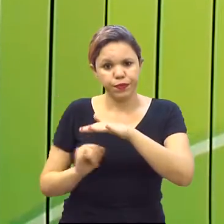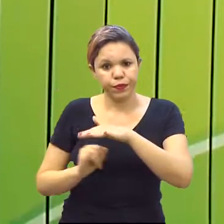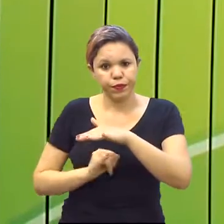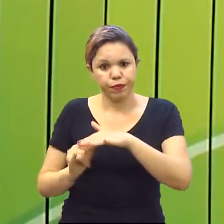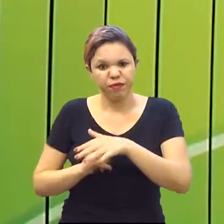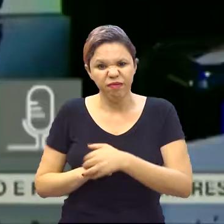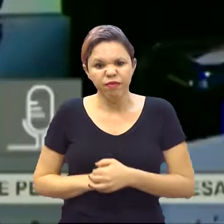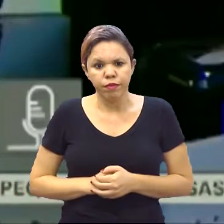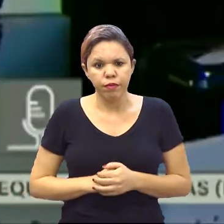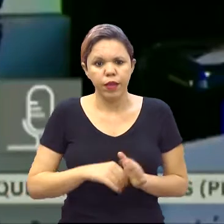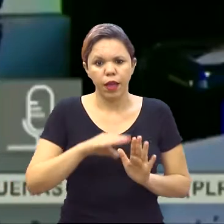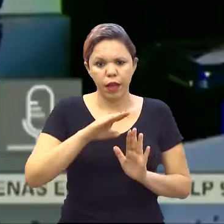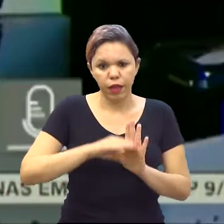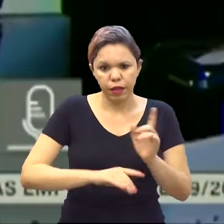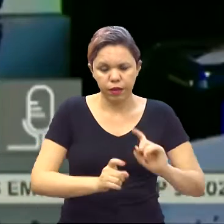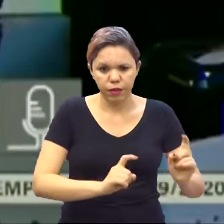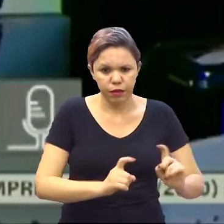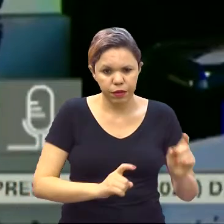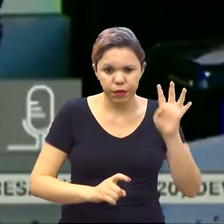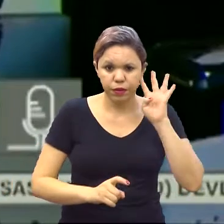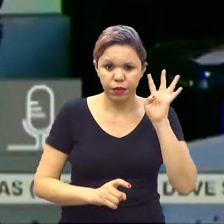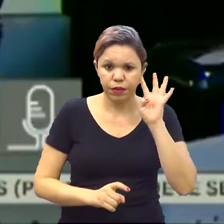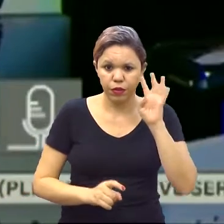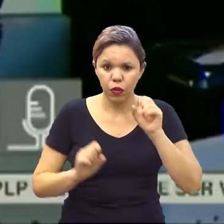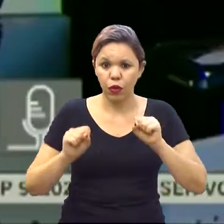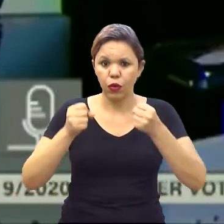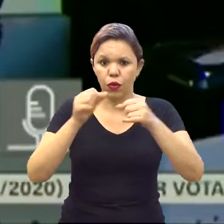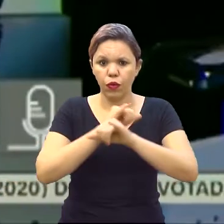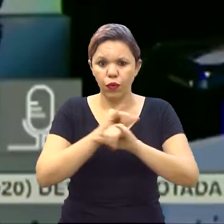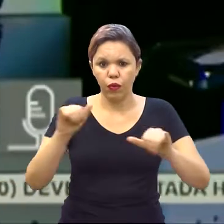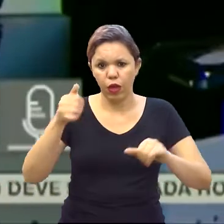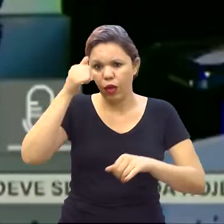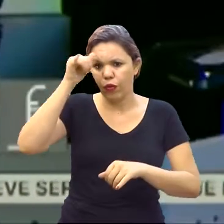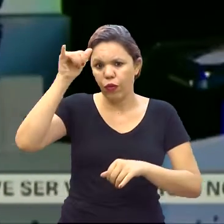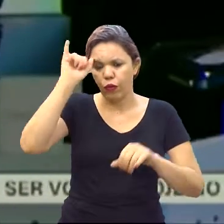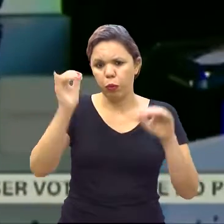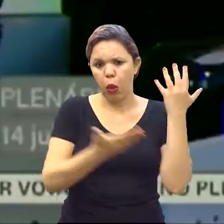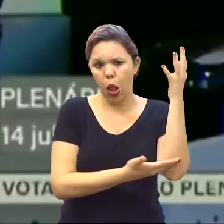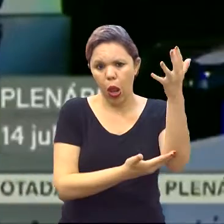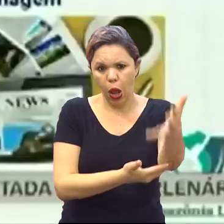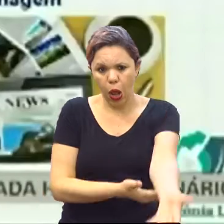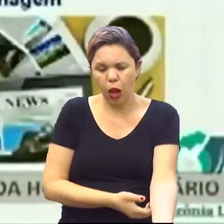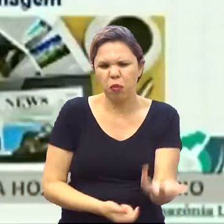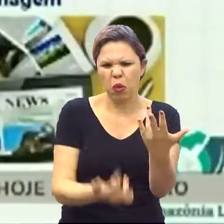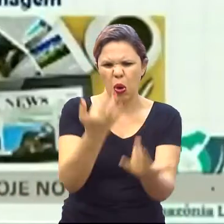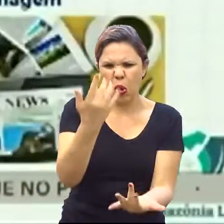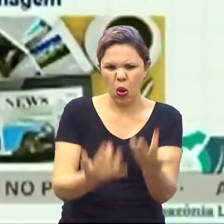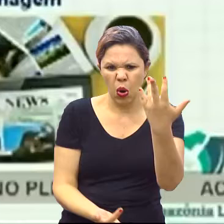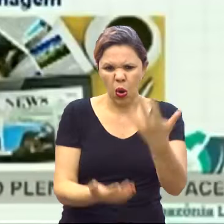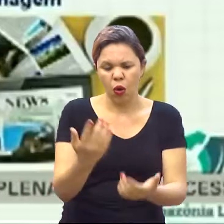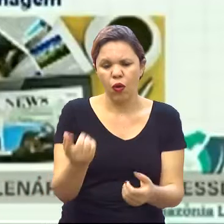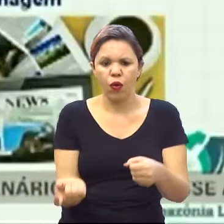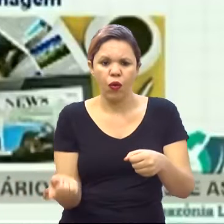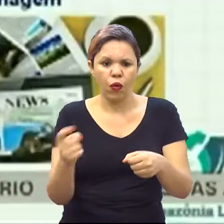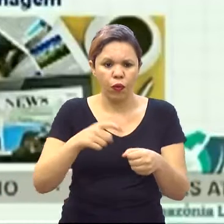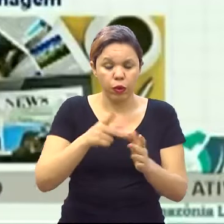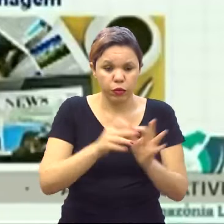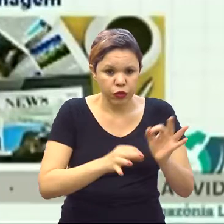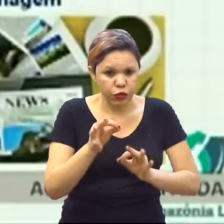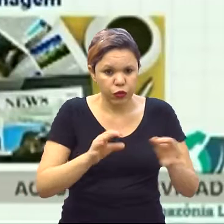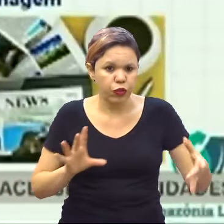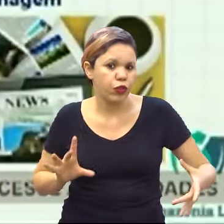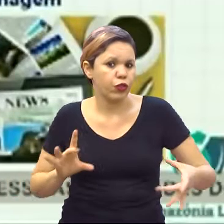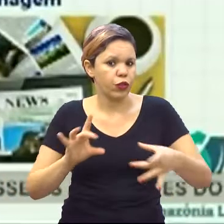do Instituto. Na pauta da reunião dessa quarta-feira, reforço no combate ao desmatamento e às queimadas, a retomada